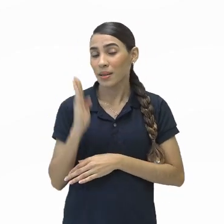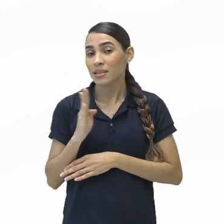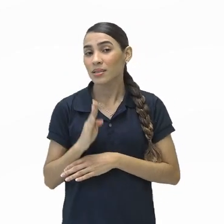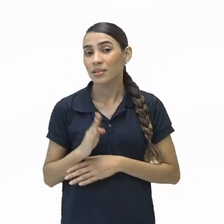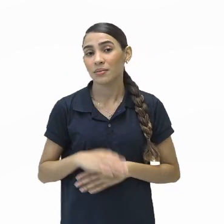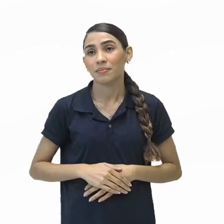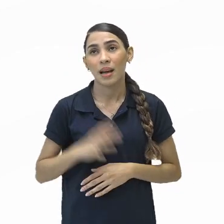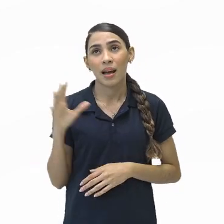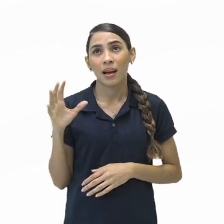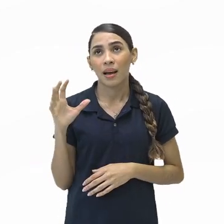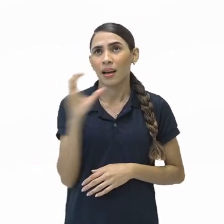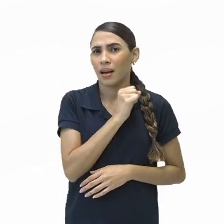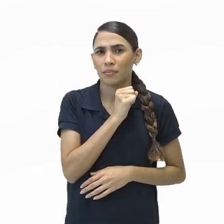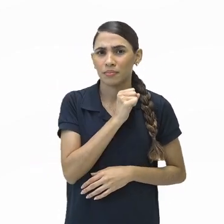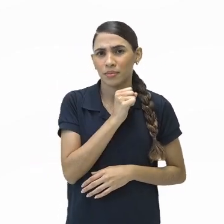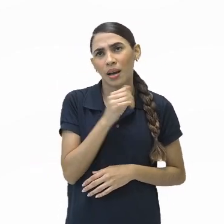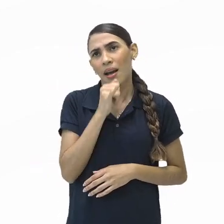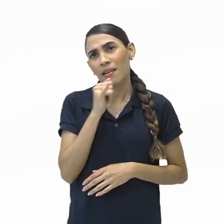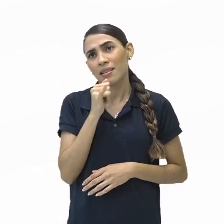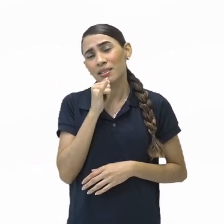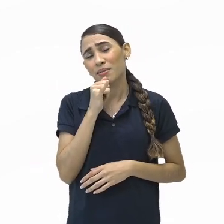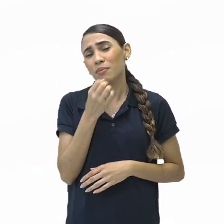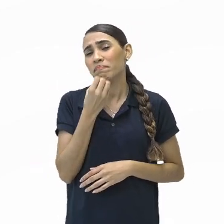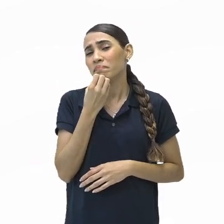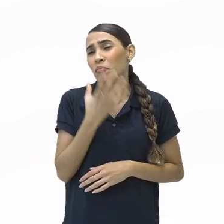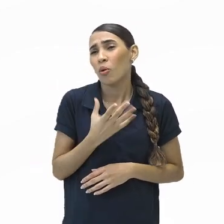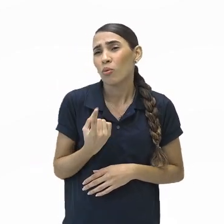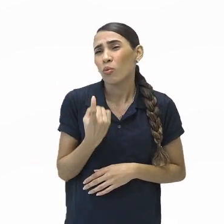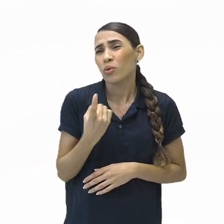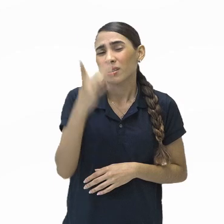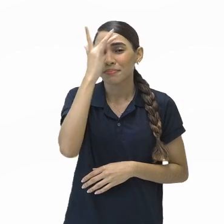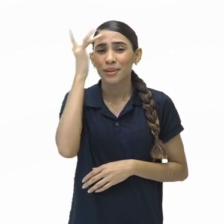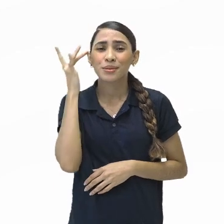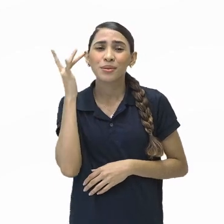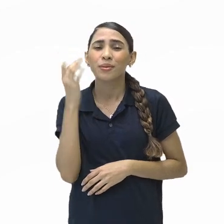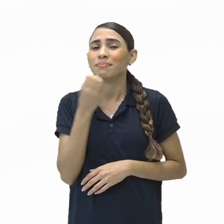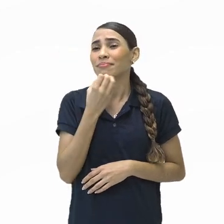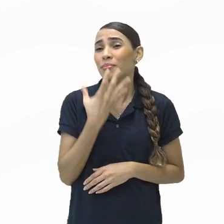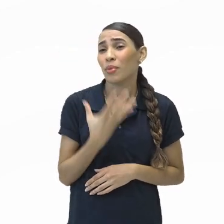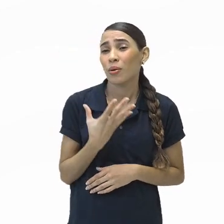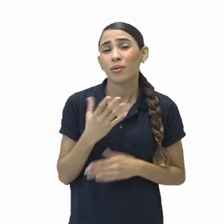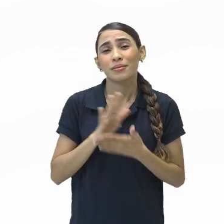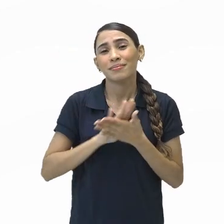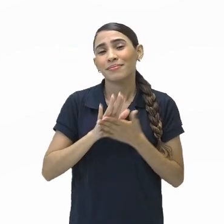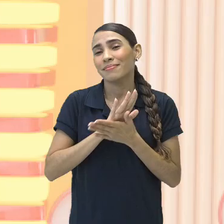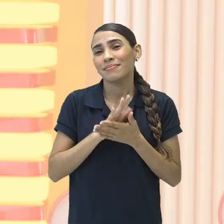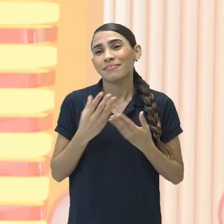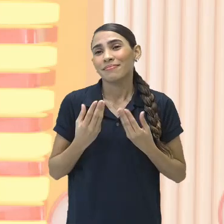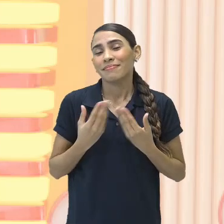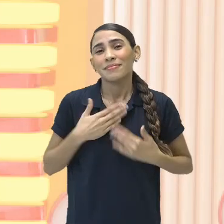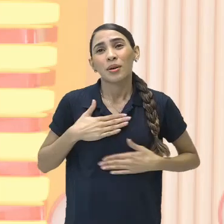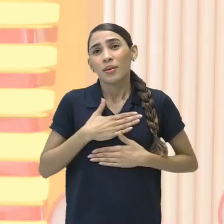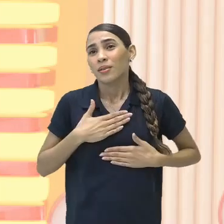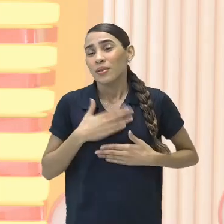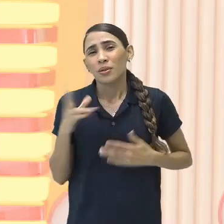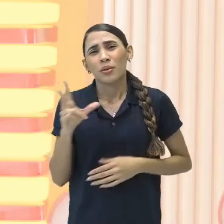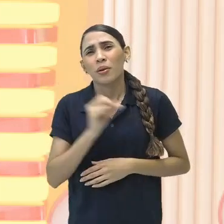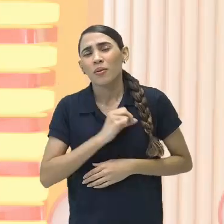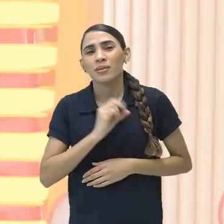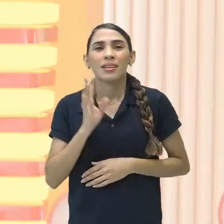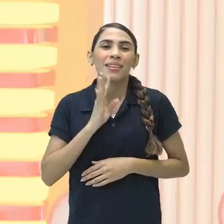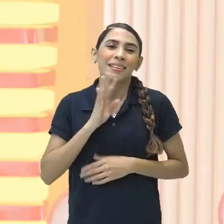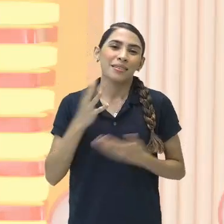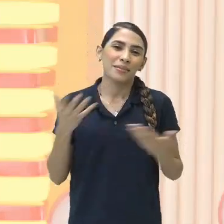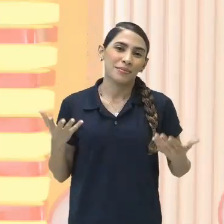não foram assim, por causa da bondade de uma única pessoa, né, que do nada resolveu, nossa, que legal.